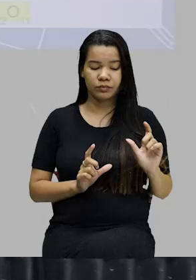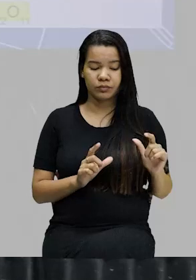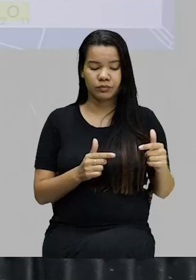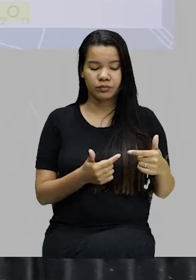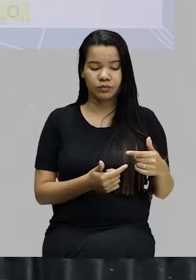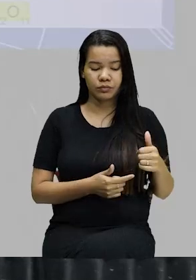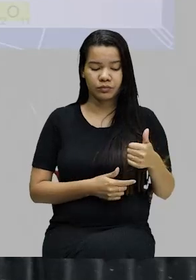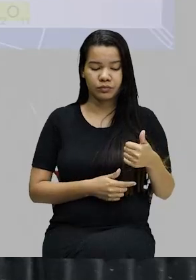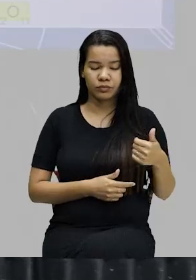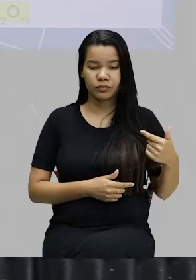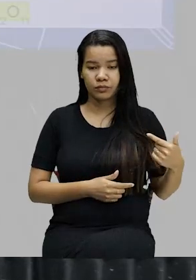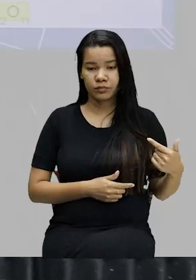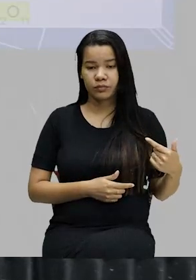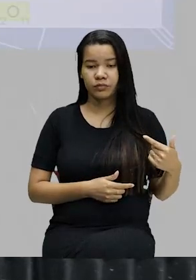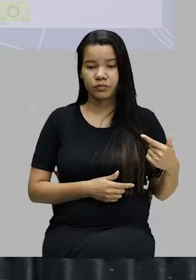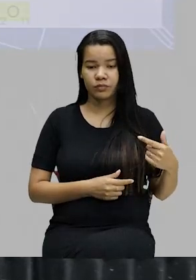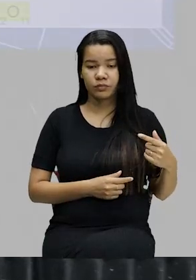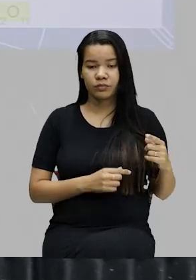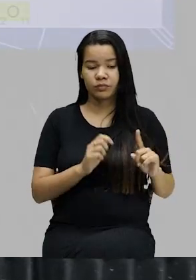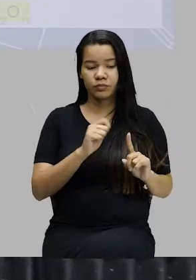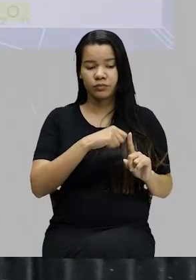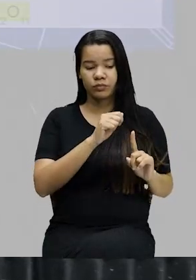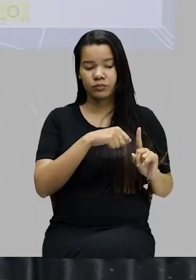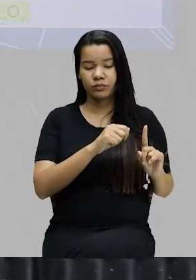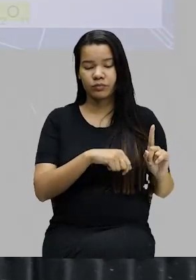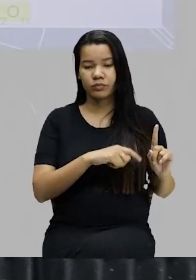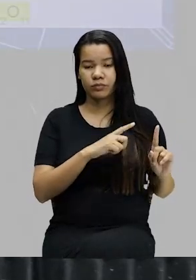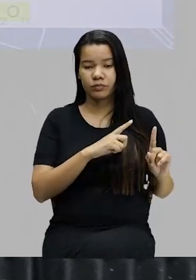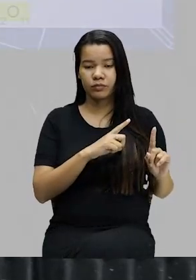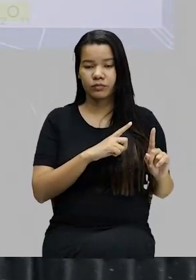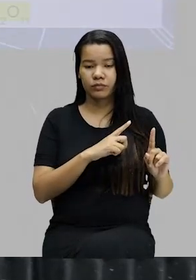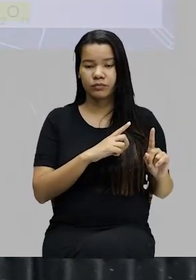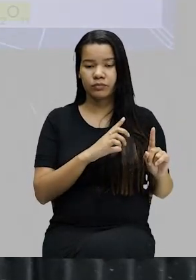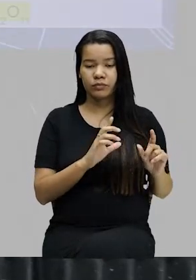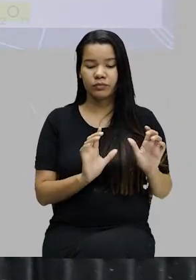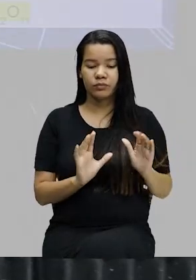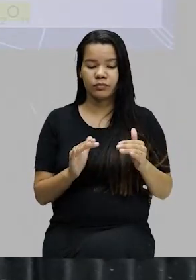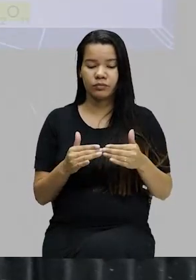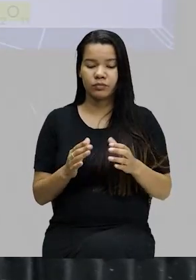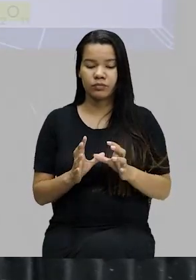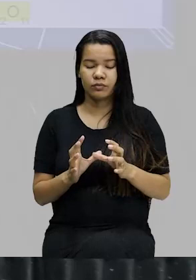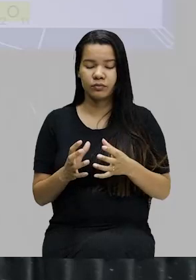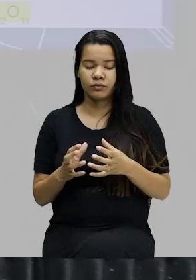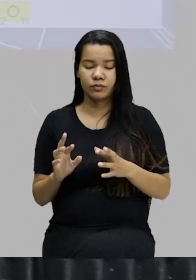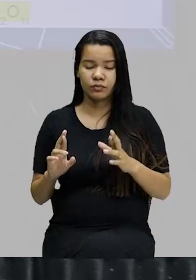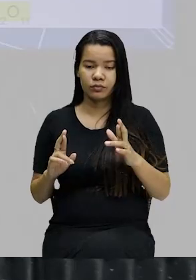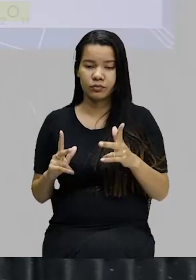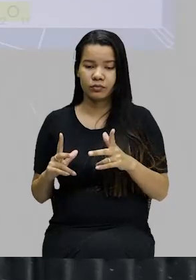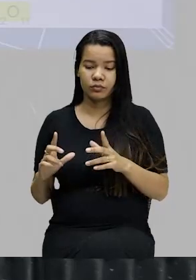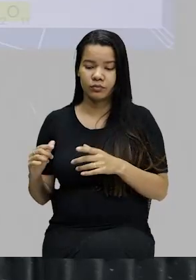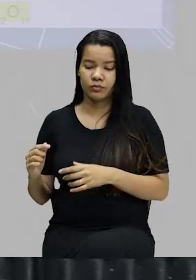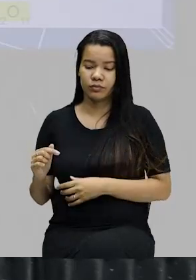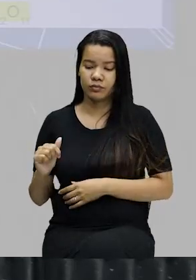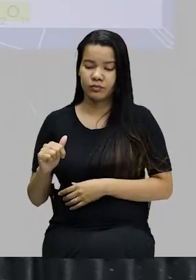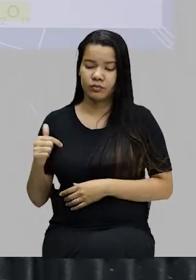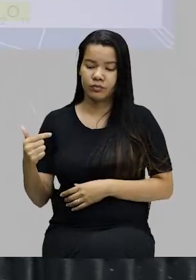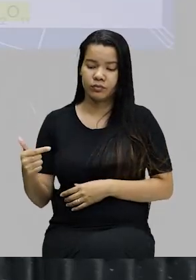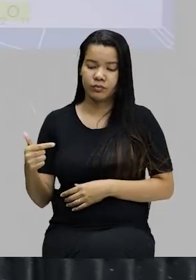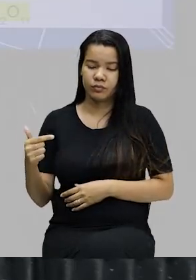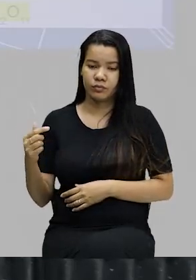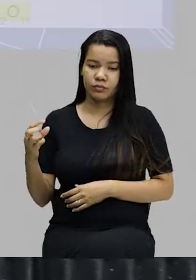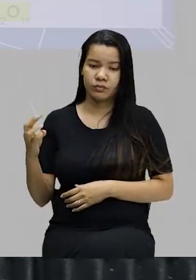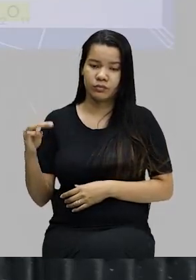diferente de uma dúzia de melancias. Tudo bem? A quantidade é a mesma. Então, vamos lá.